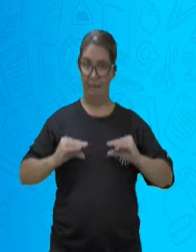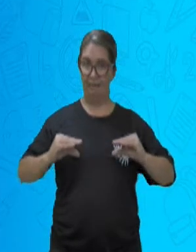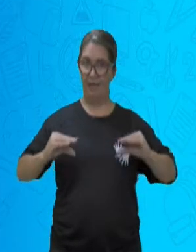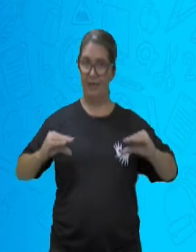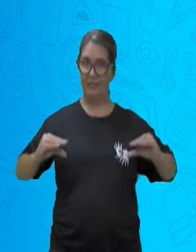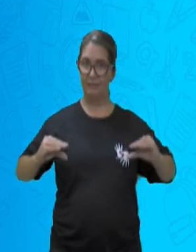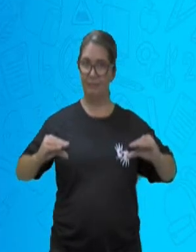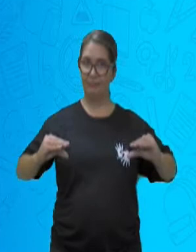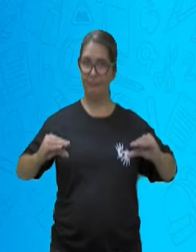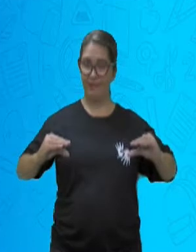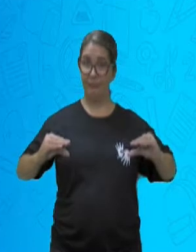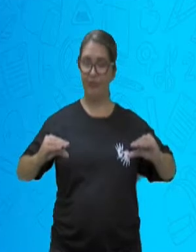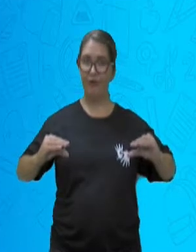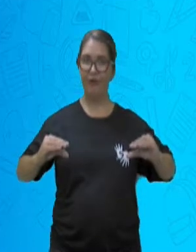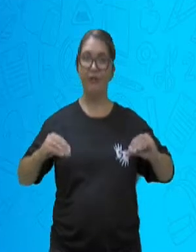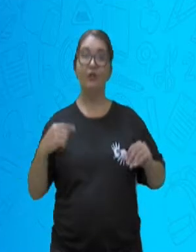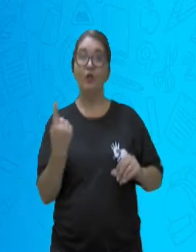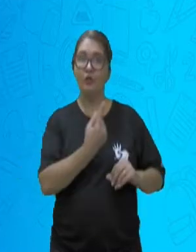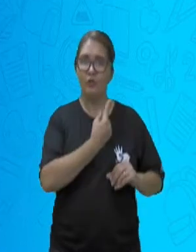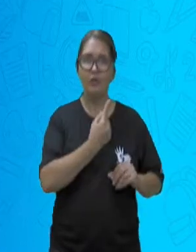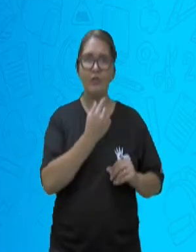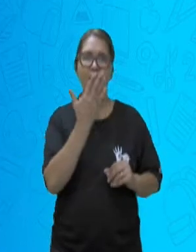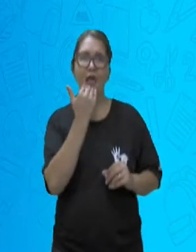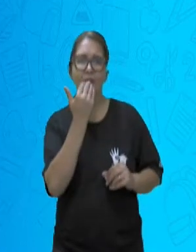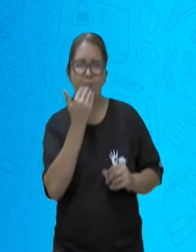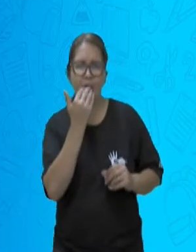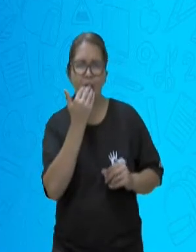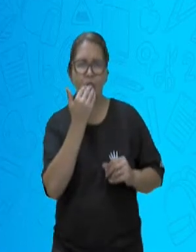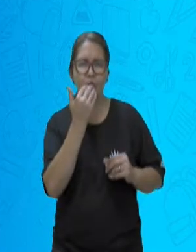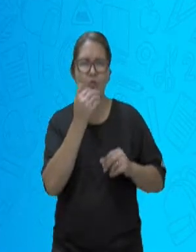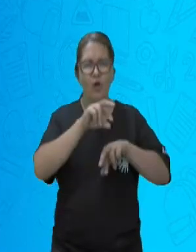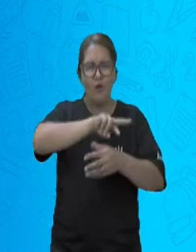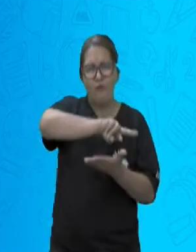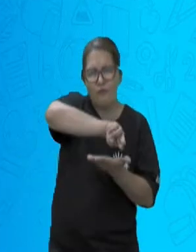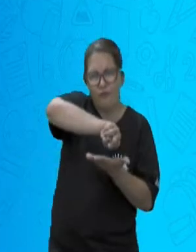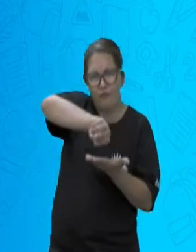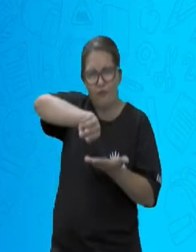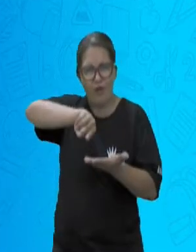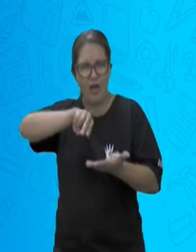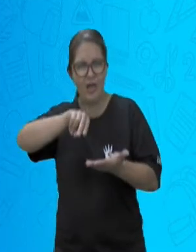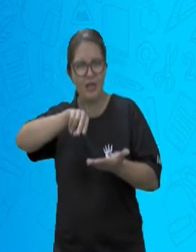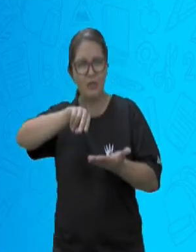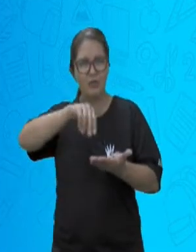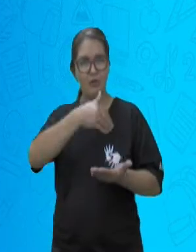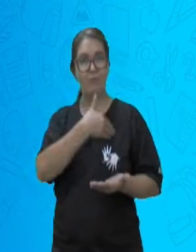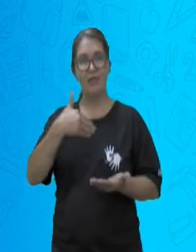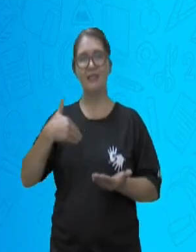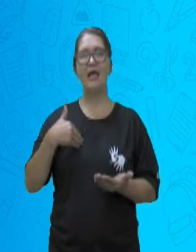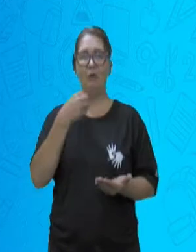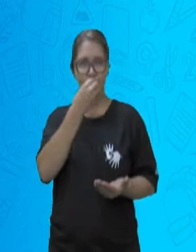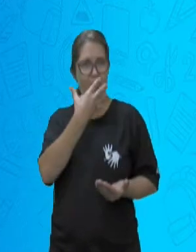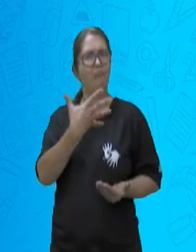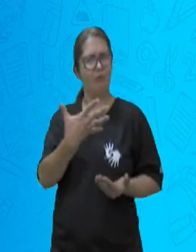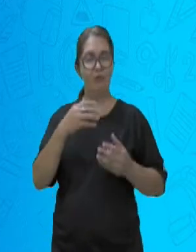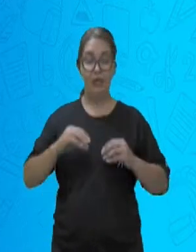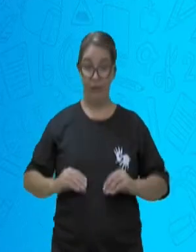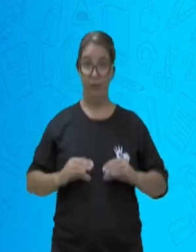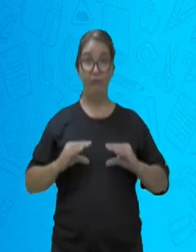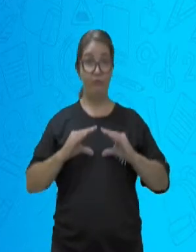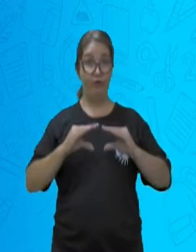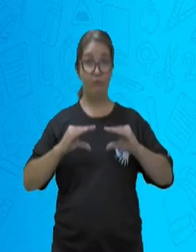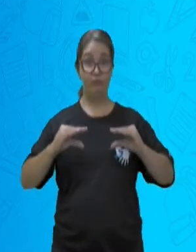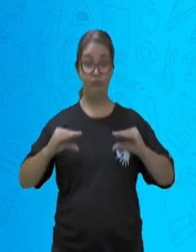daquele grupo podem ser consumidos. À medida que ela se estreita, que ela cresce,